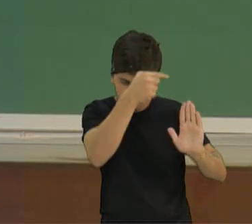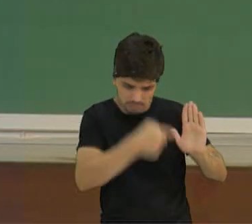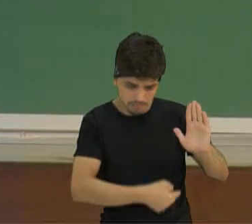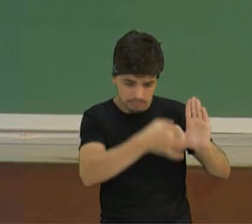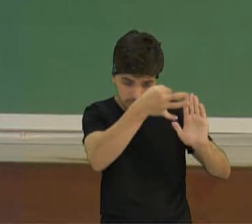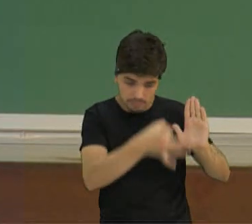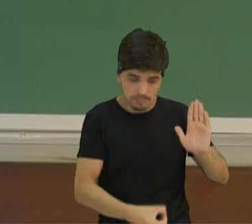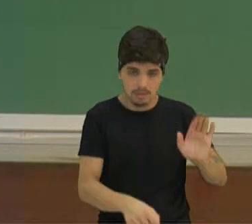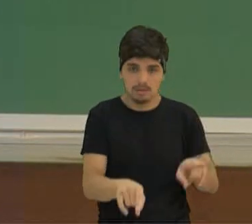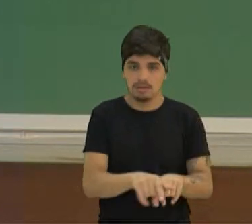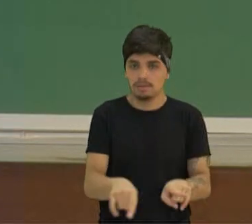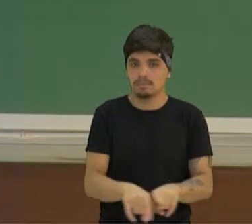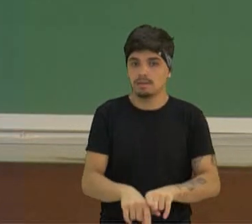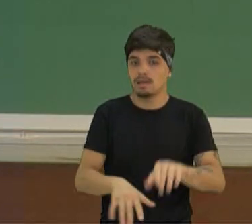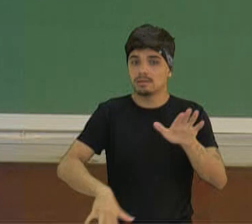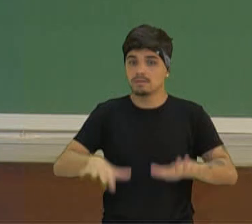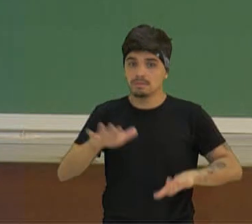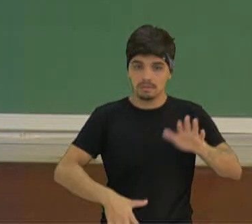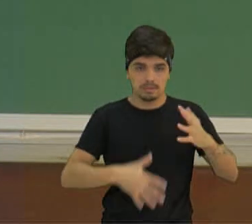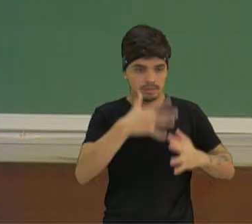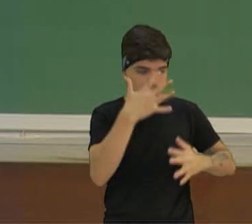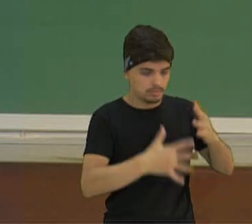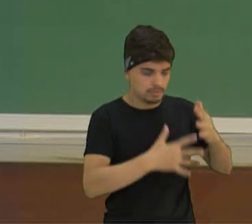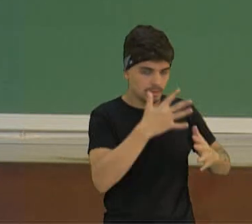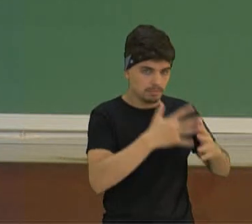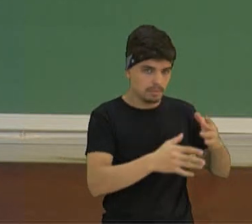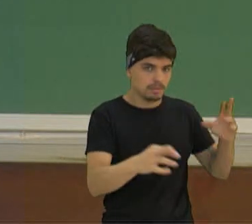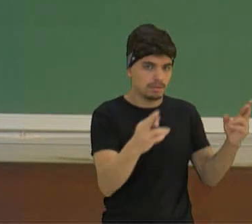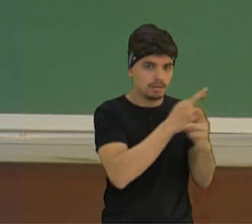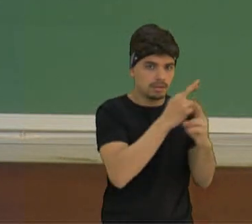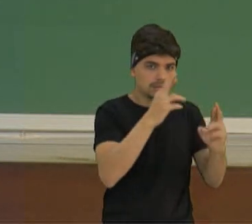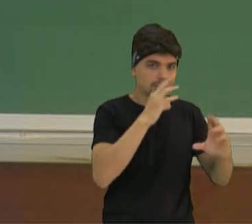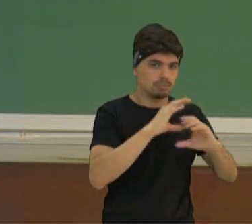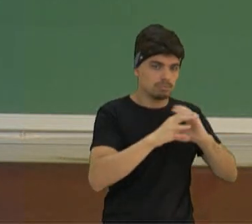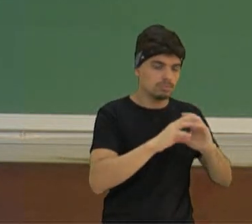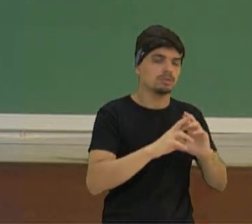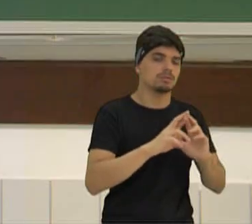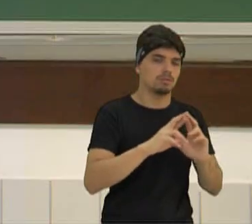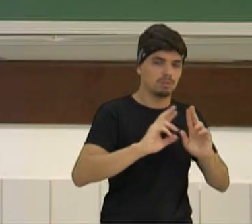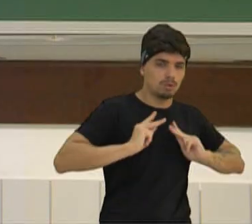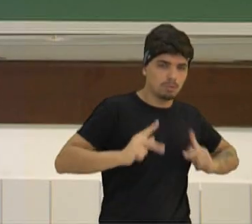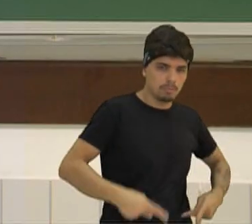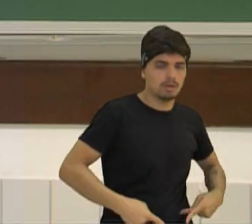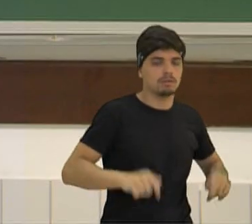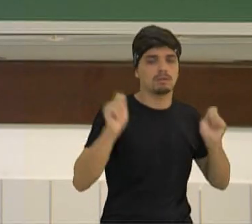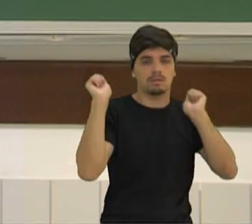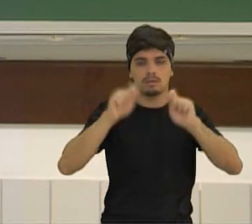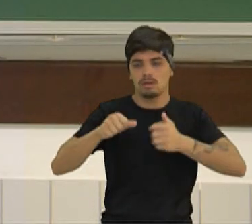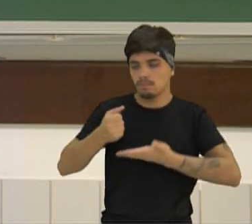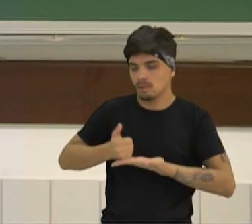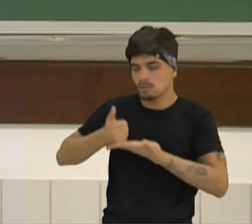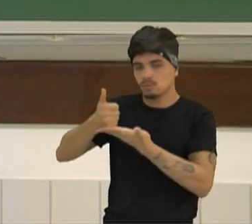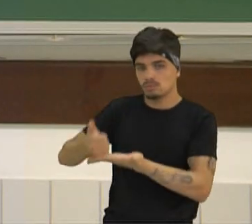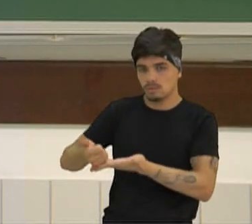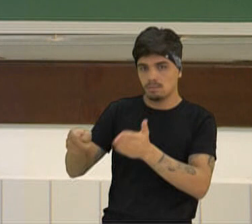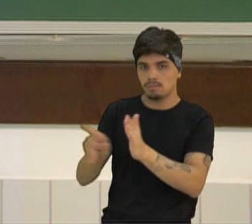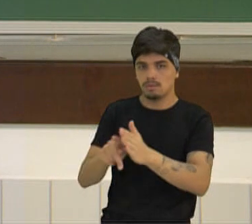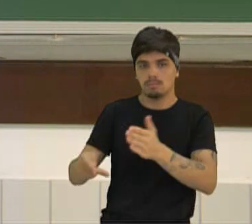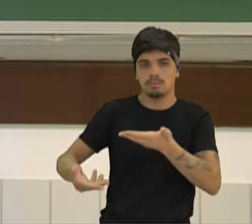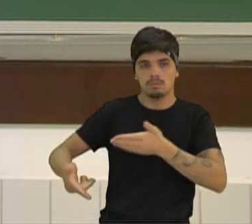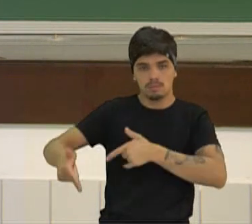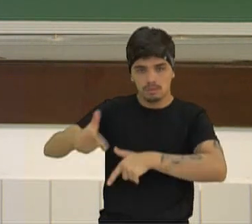apesar de isso atrapalhar essas pessoas nas relações humanas isso pode virar ajudá-los no seu trabalho